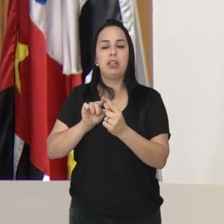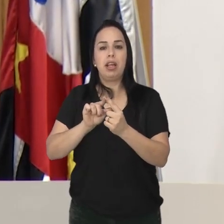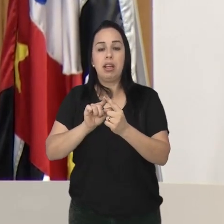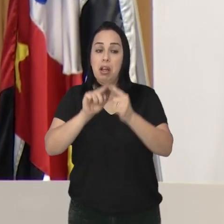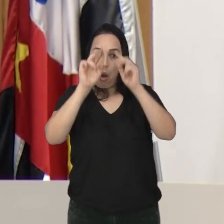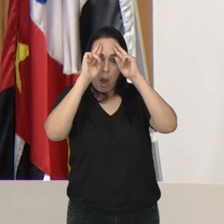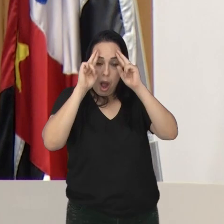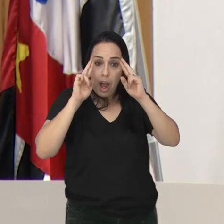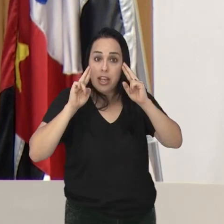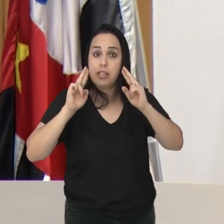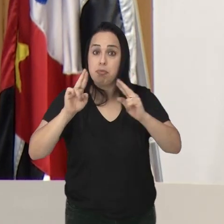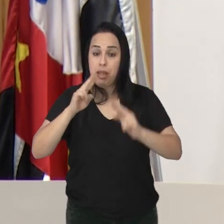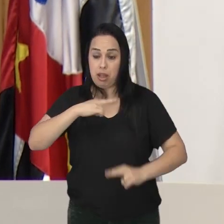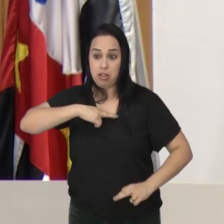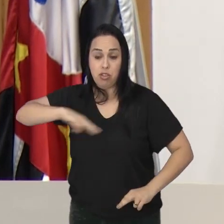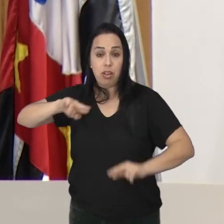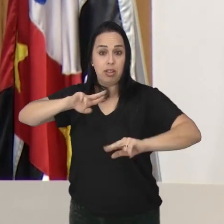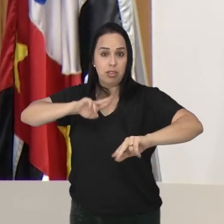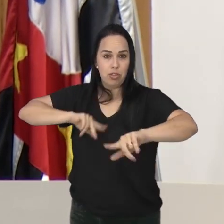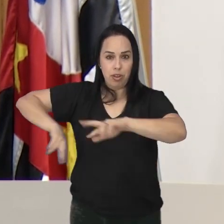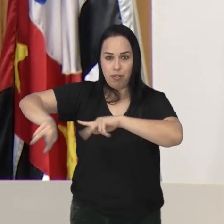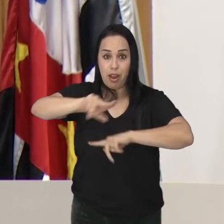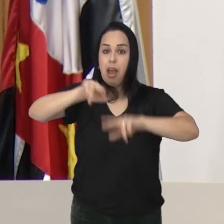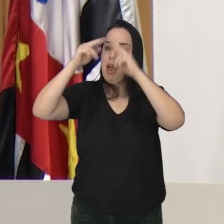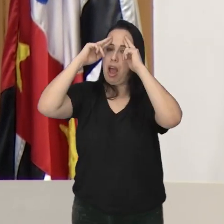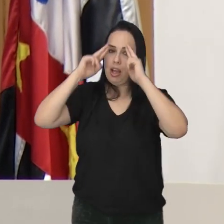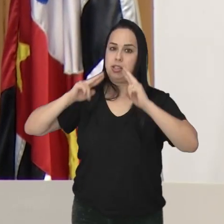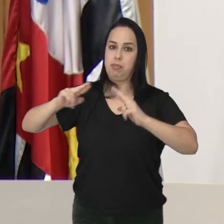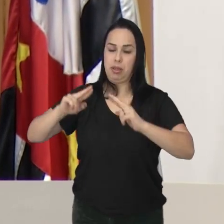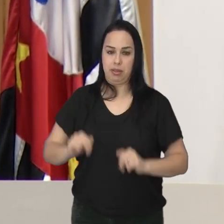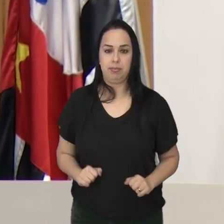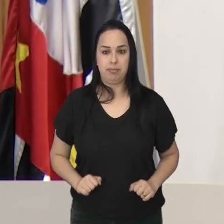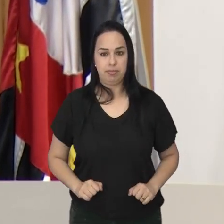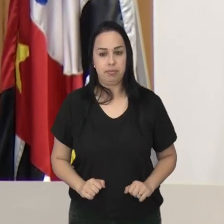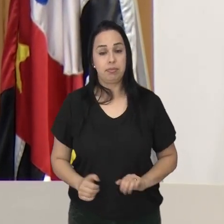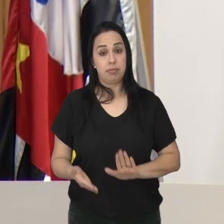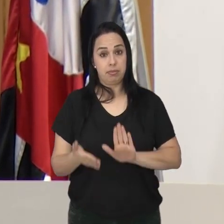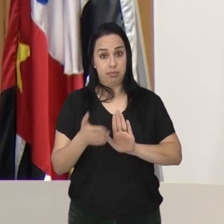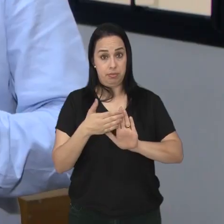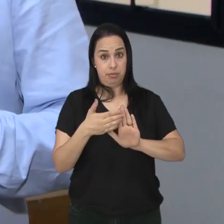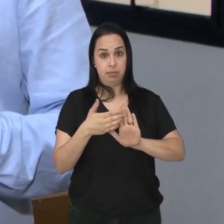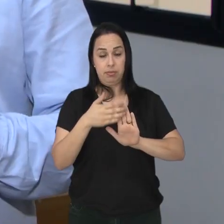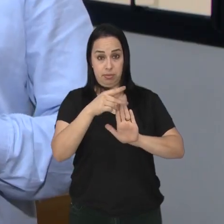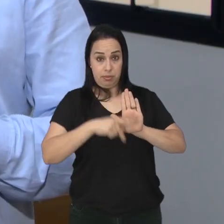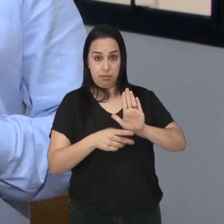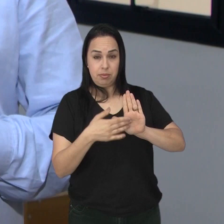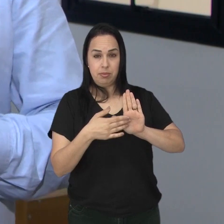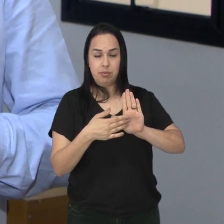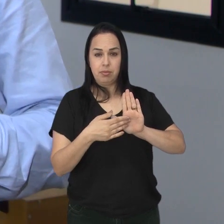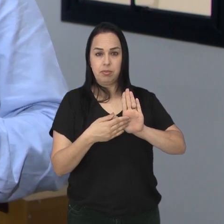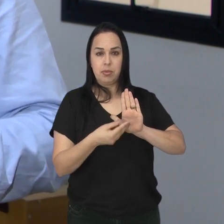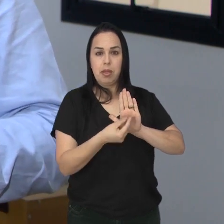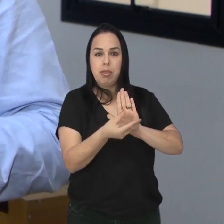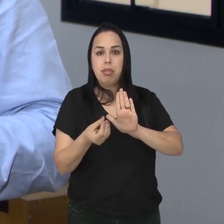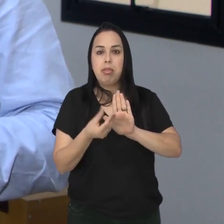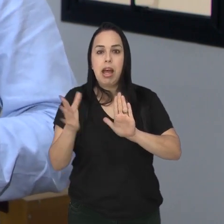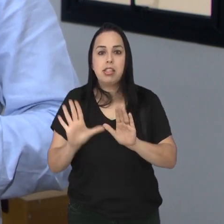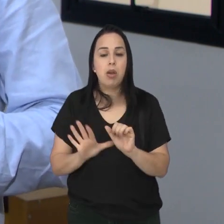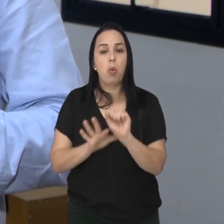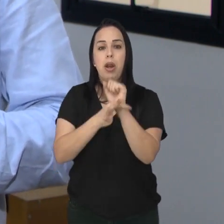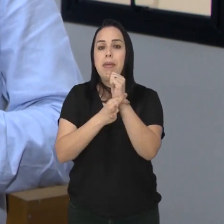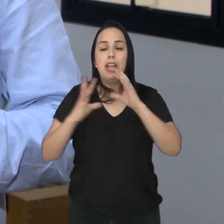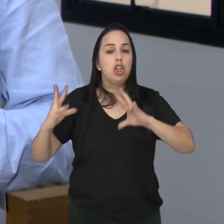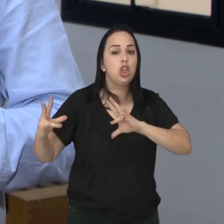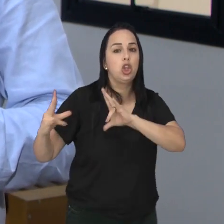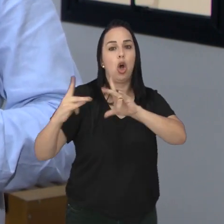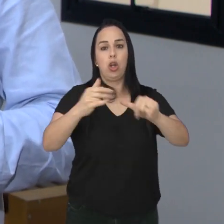reforçar o respeito e o direito de crença, não importando qual seja a religião. Esse projeto, ele protege todos